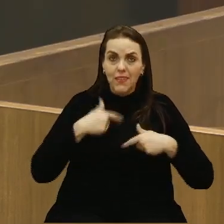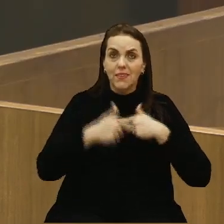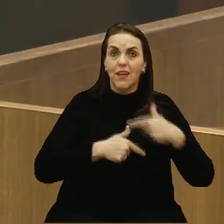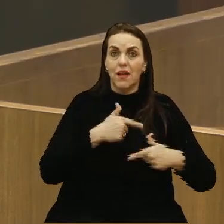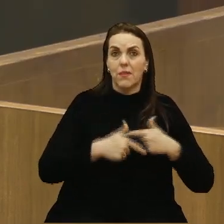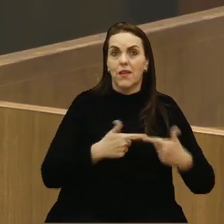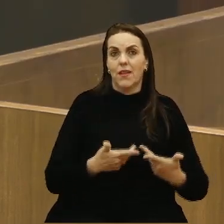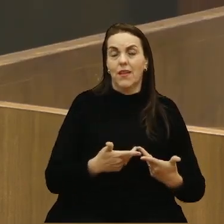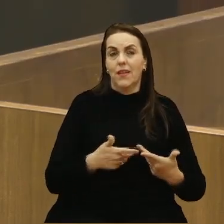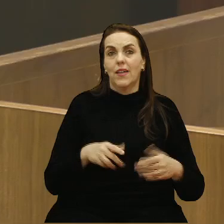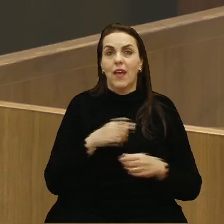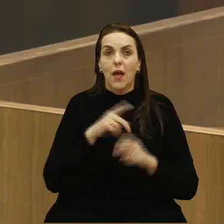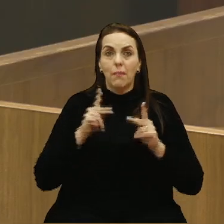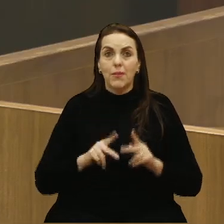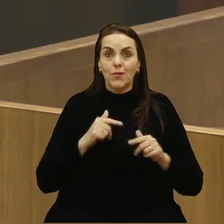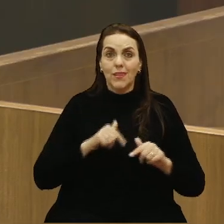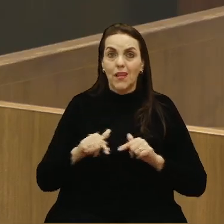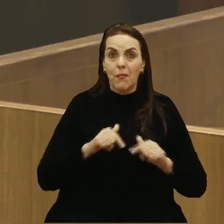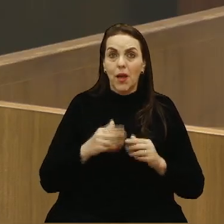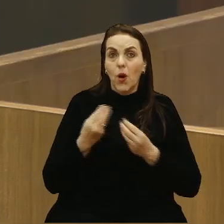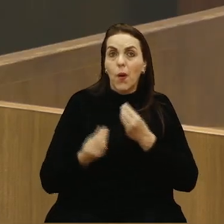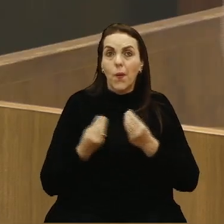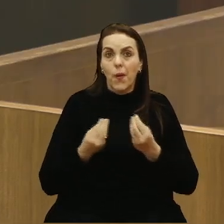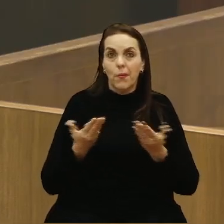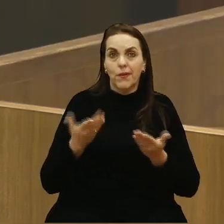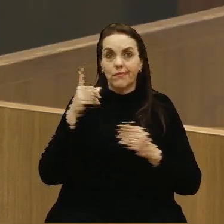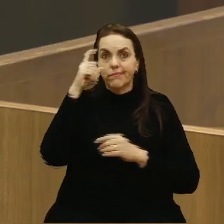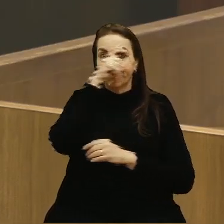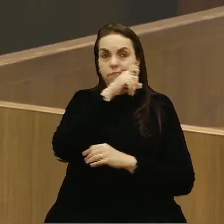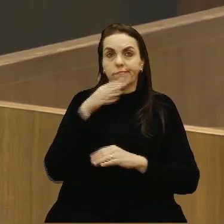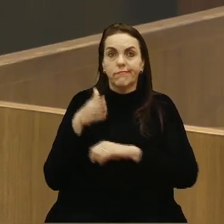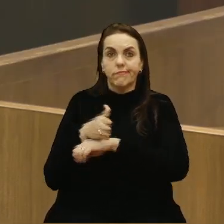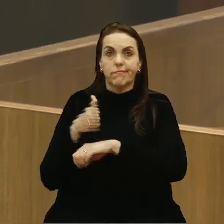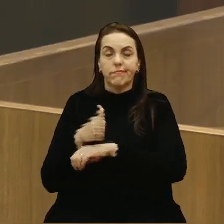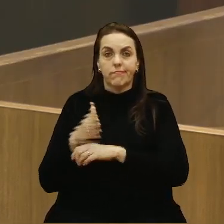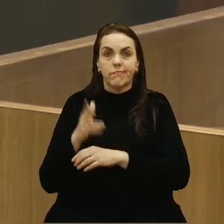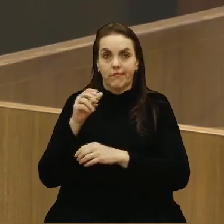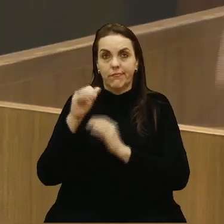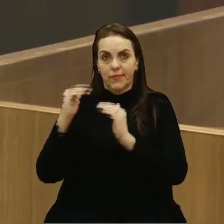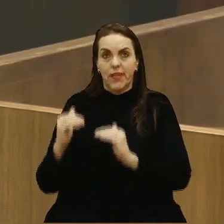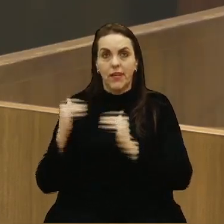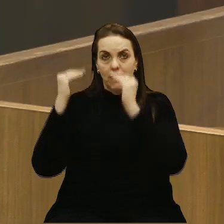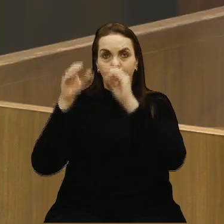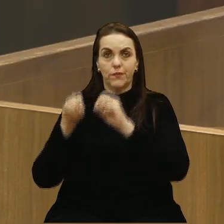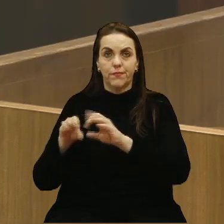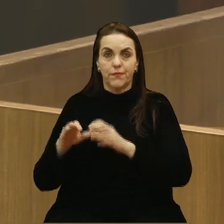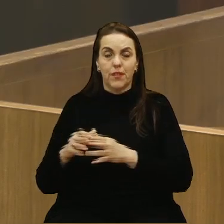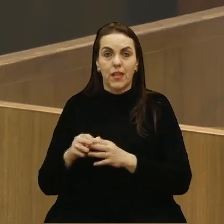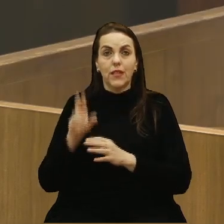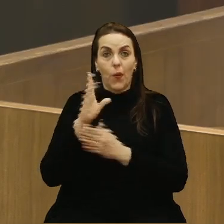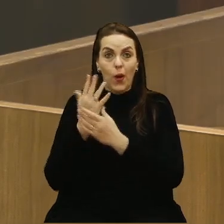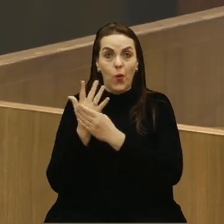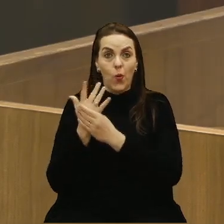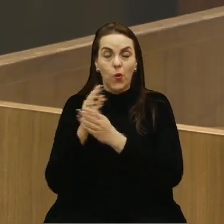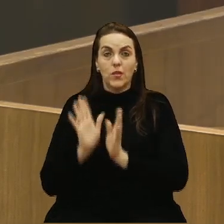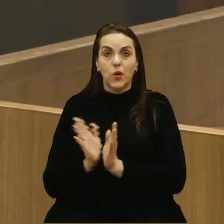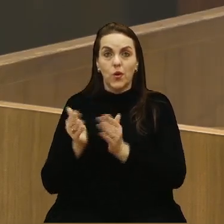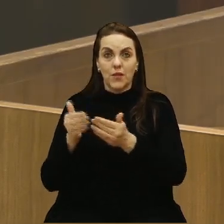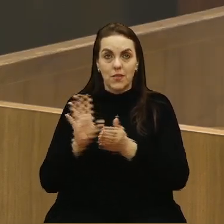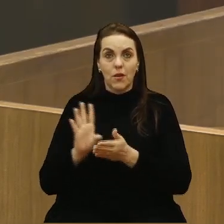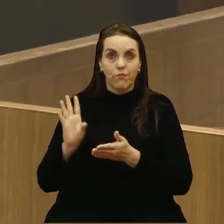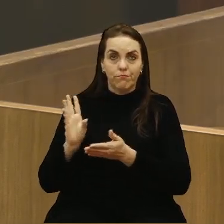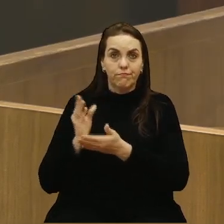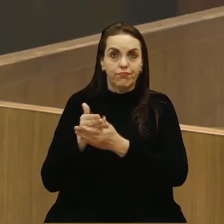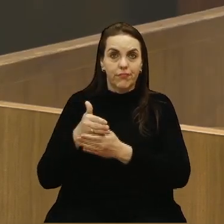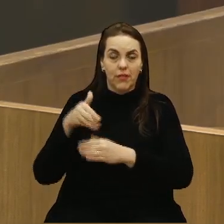pelo fato das pessoas precisarem trabalhar, acaba que dificulta muitas vezes o acesso ao ensino superior. Então a URGS, nessa comissão de implementação,